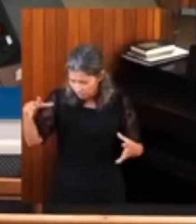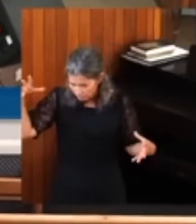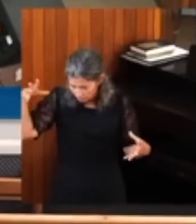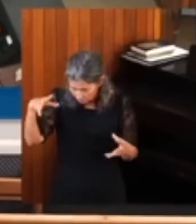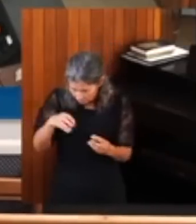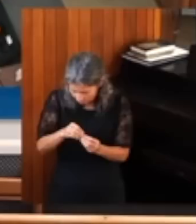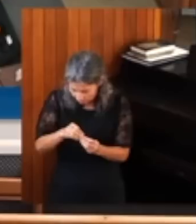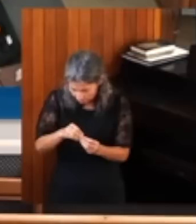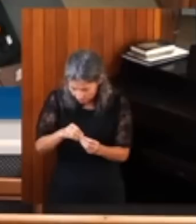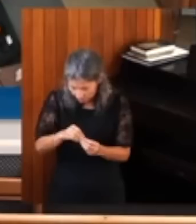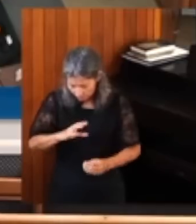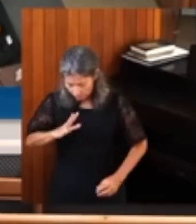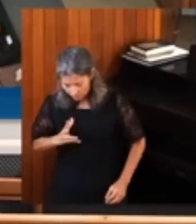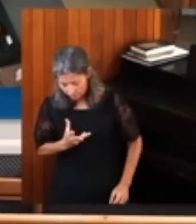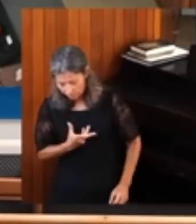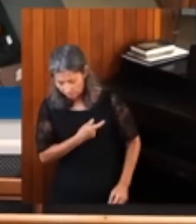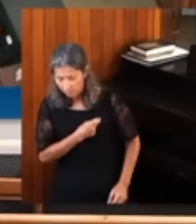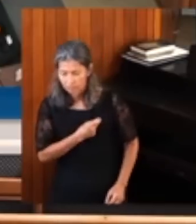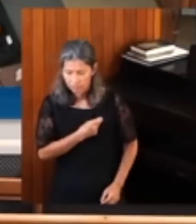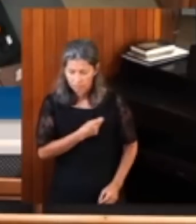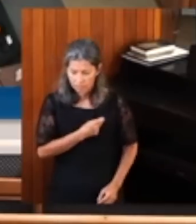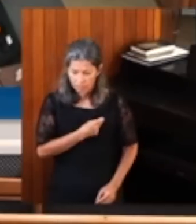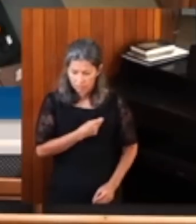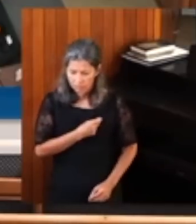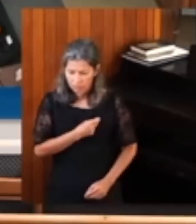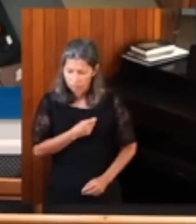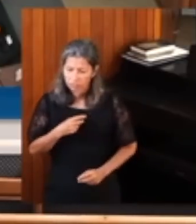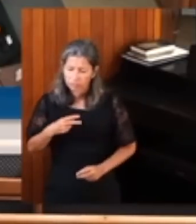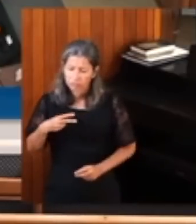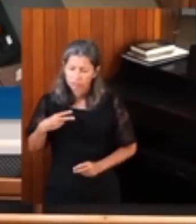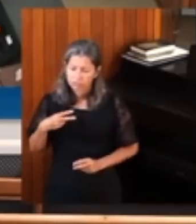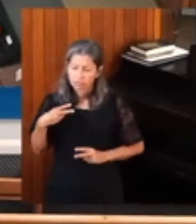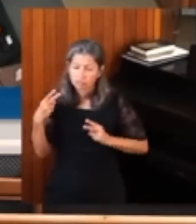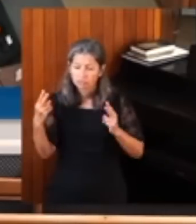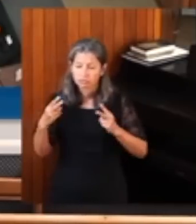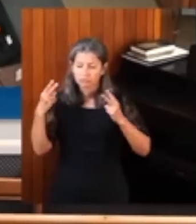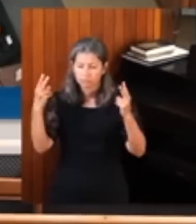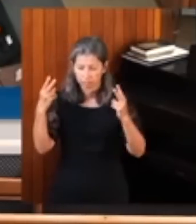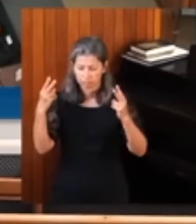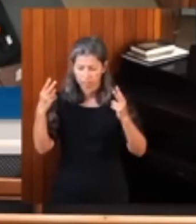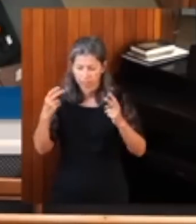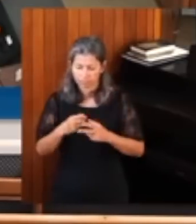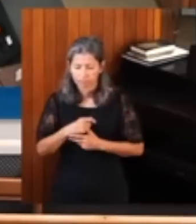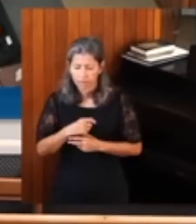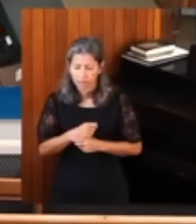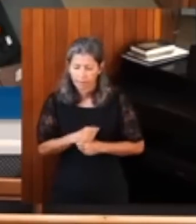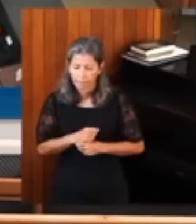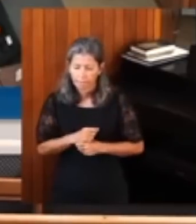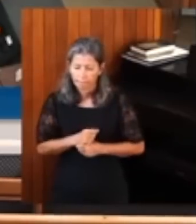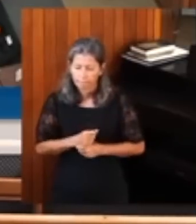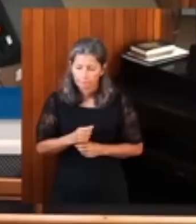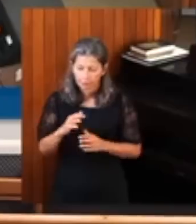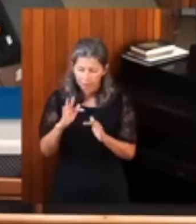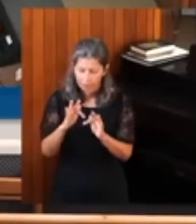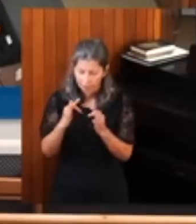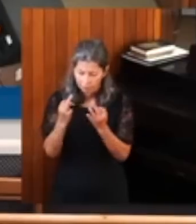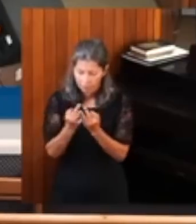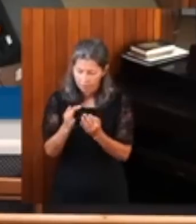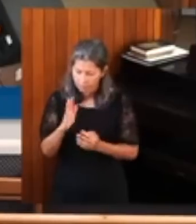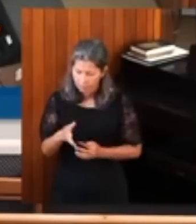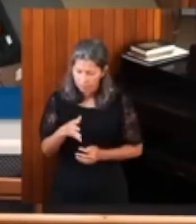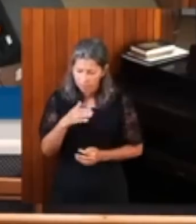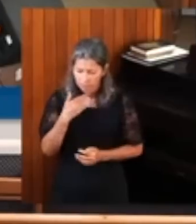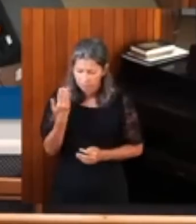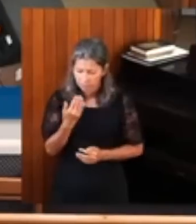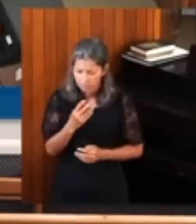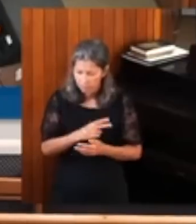fala de salvação, de vitória, de ressurreição dos nossos queridos que já partiram. Tem uma série de promessas maravilhosas ali. E ao estudar